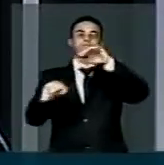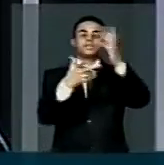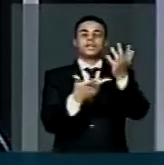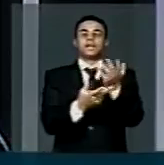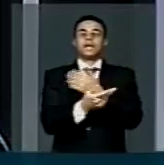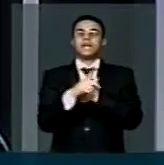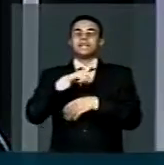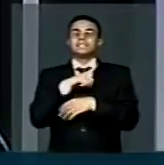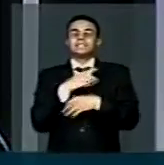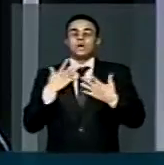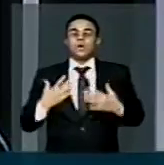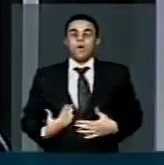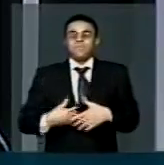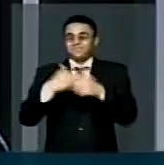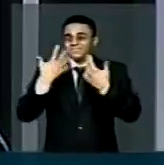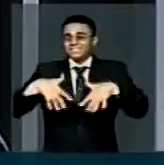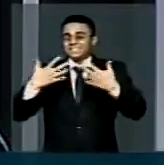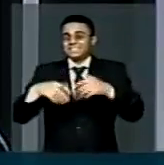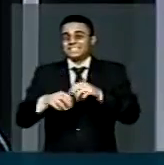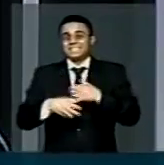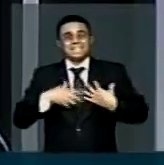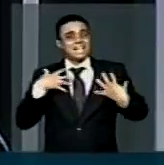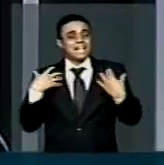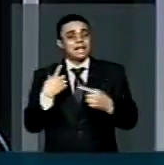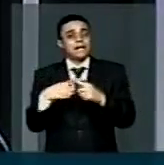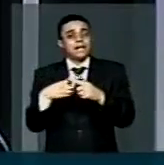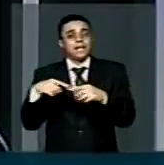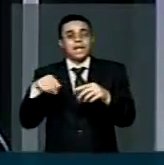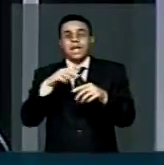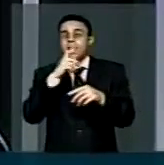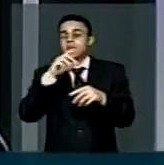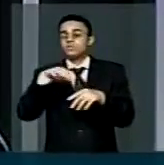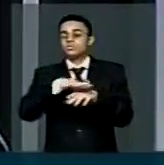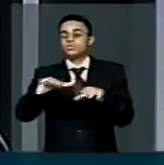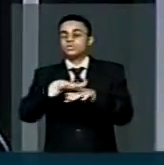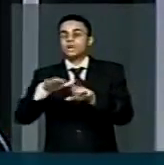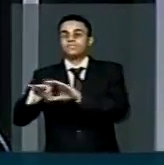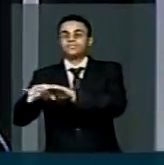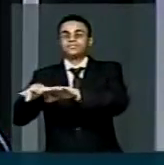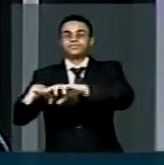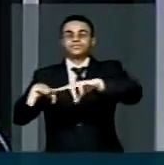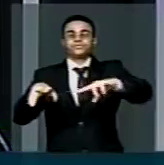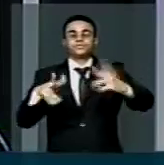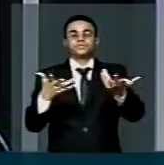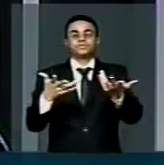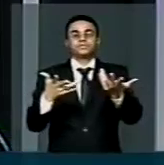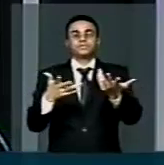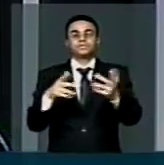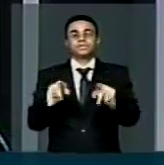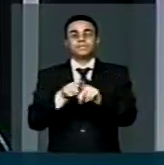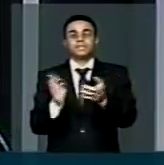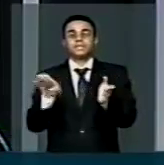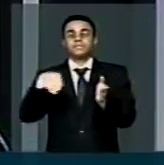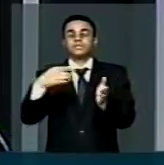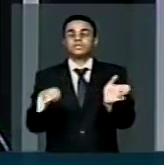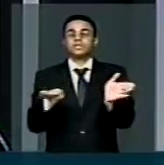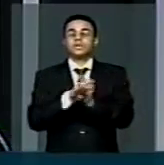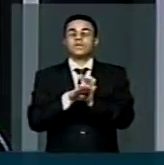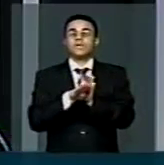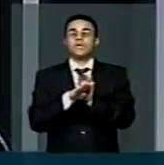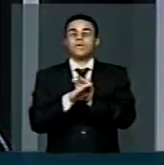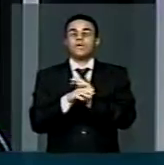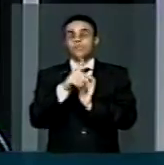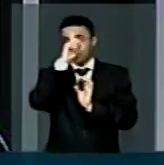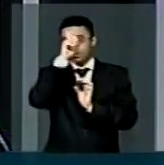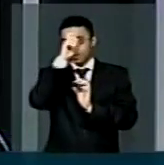do corpo dilacerada ao ser arrastada pelo asfalto. Evidentemente, ela chegou já sem vida ao Hospital Carlos Chagas.